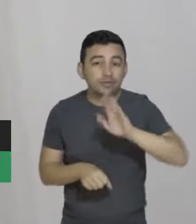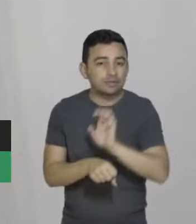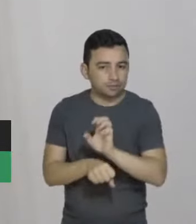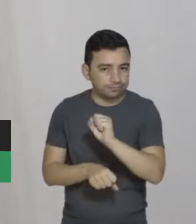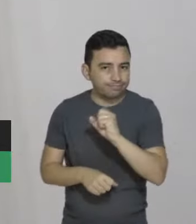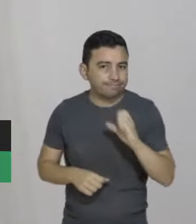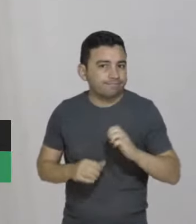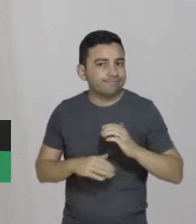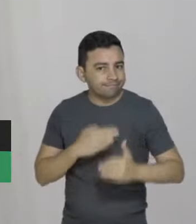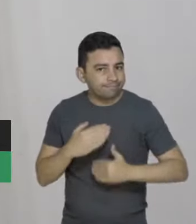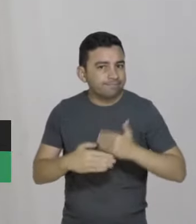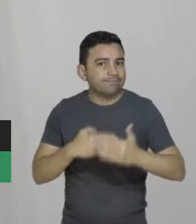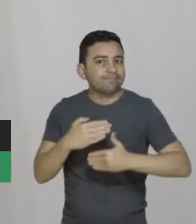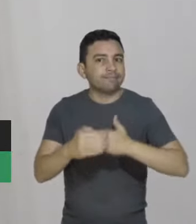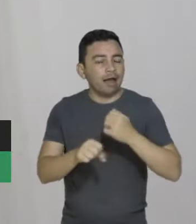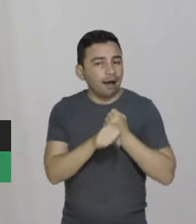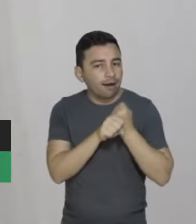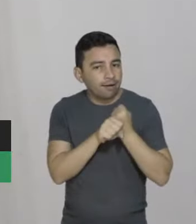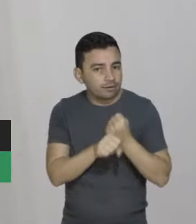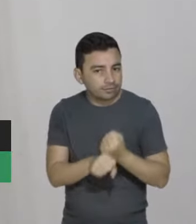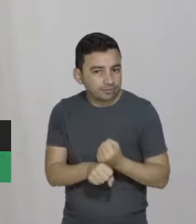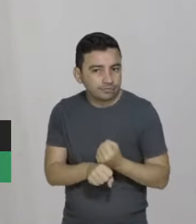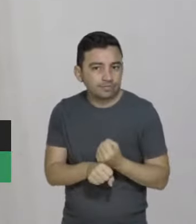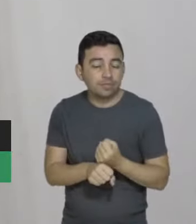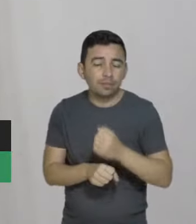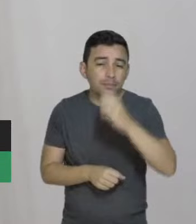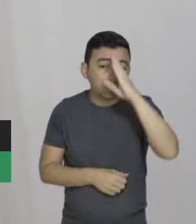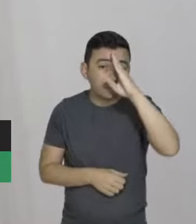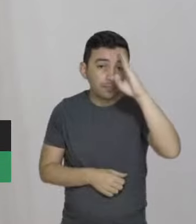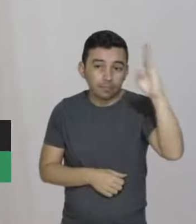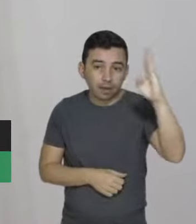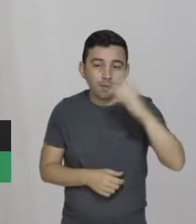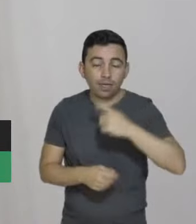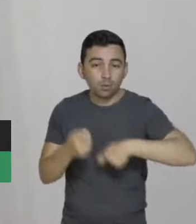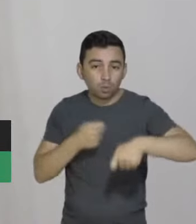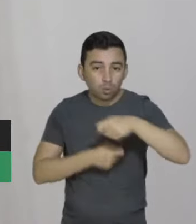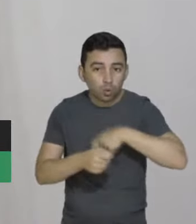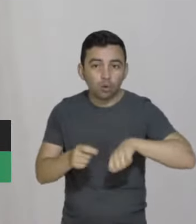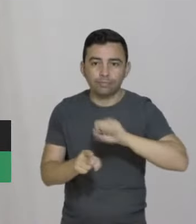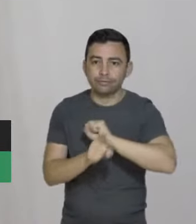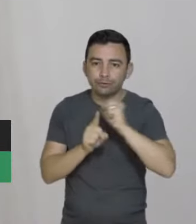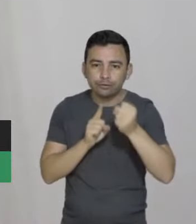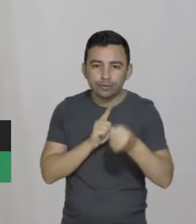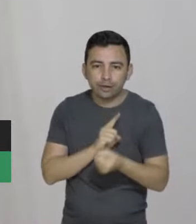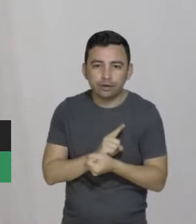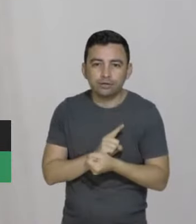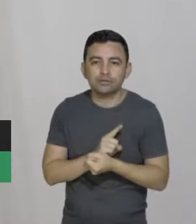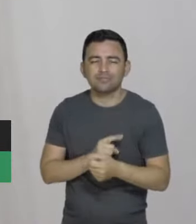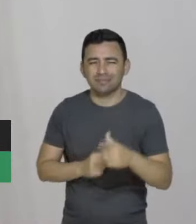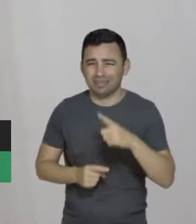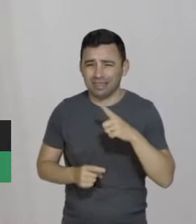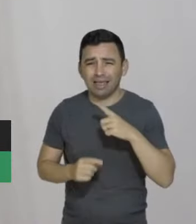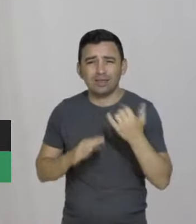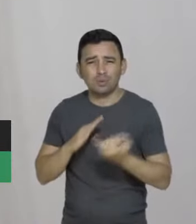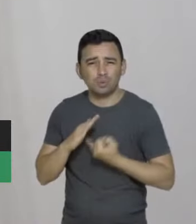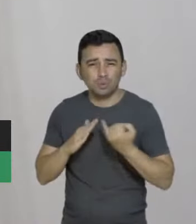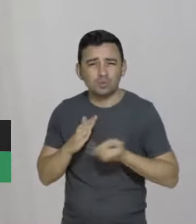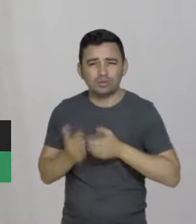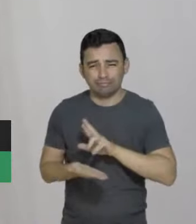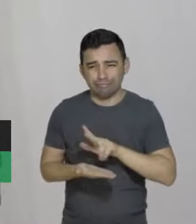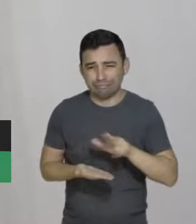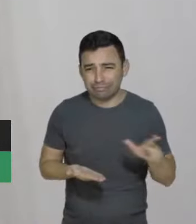muito nos últimos anos, e principalmente na questão econômica e social. Nós temos aí grandes indústrias da nossa região,